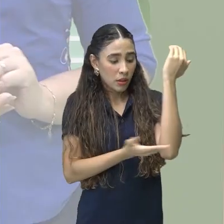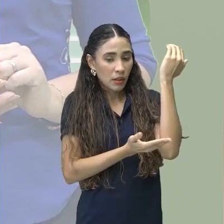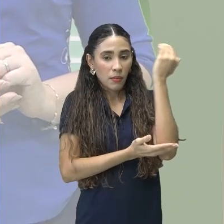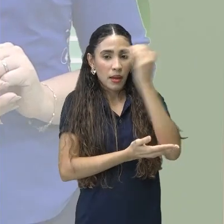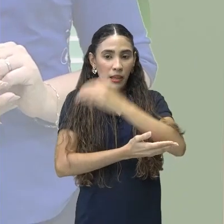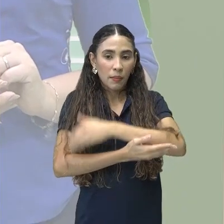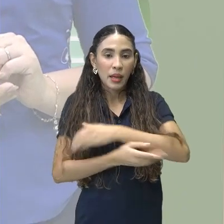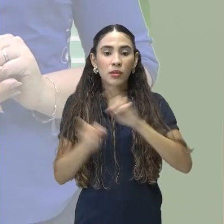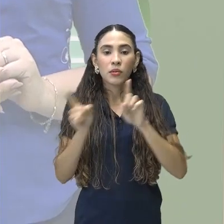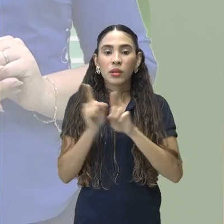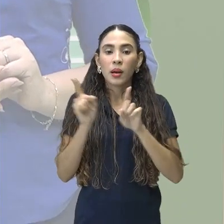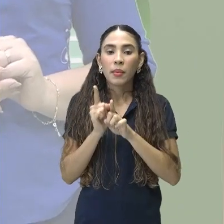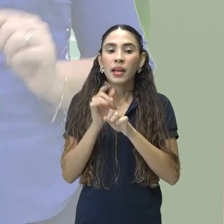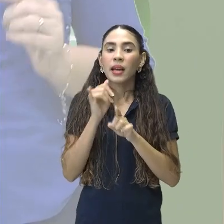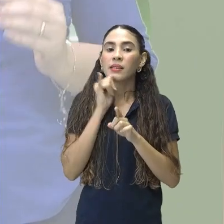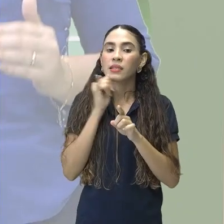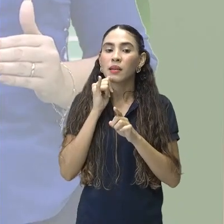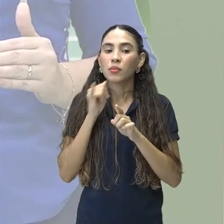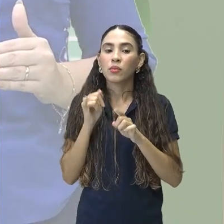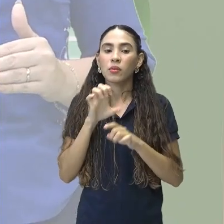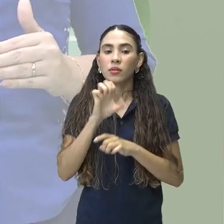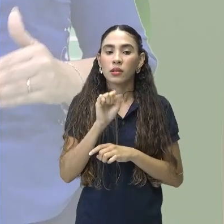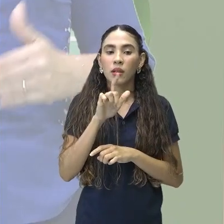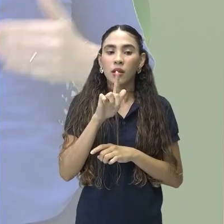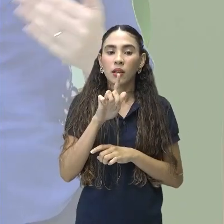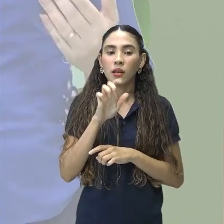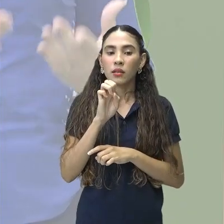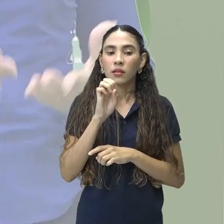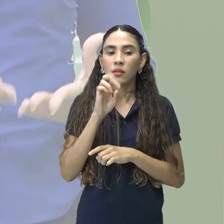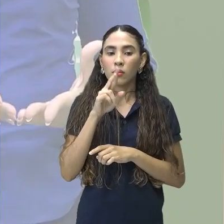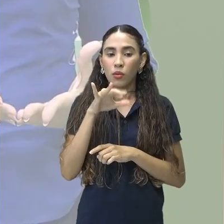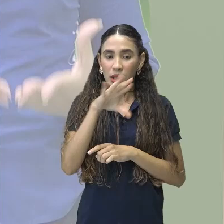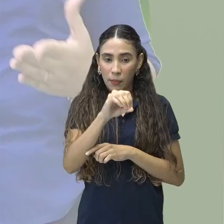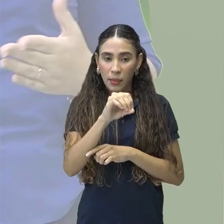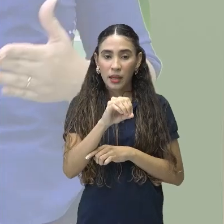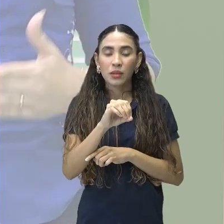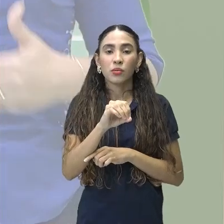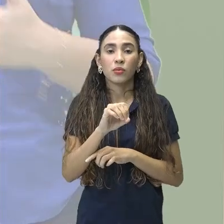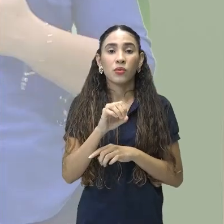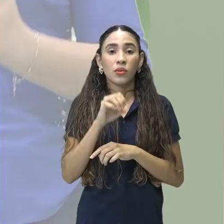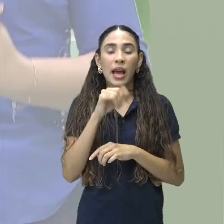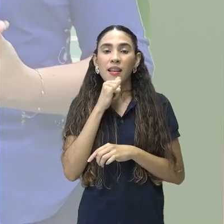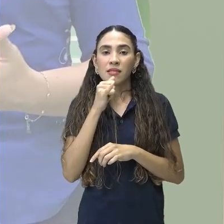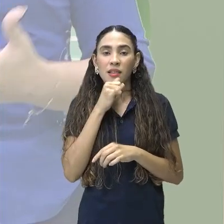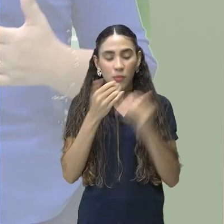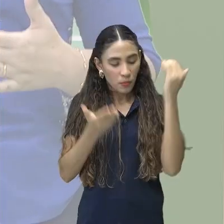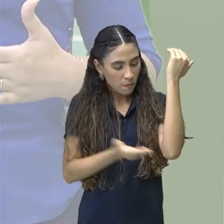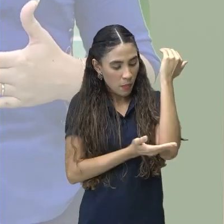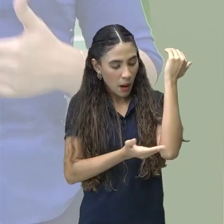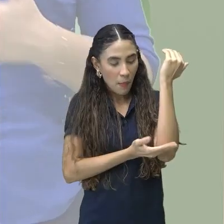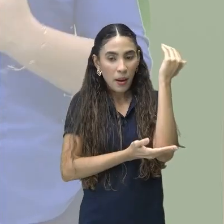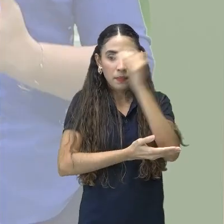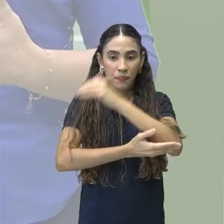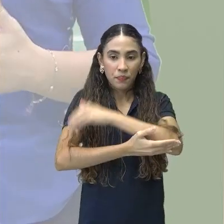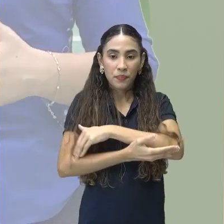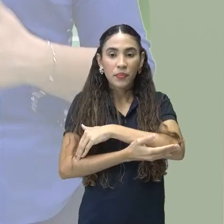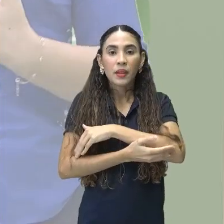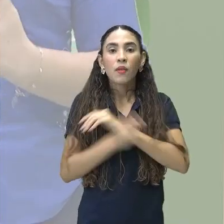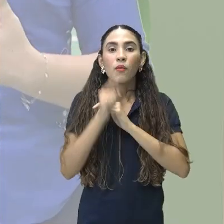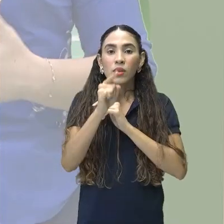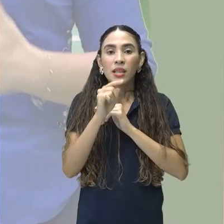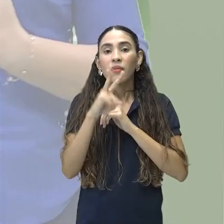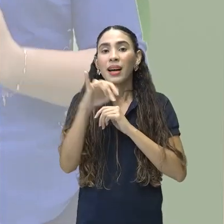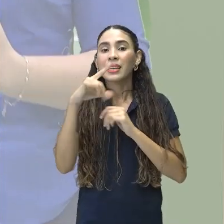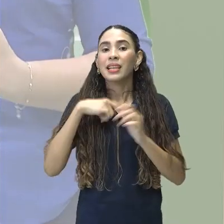ao esgotamento do habitat. Quando você promove o desmatamento, você está retirando ali a residência, ou seja,